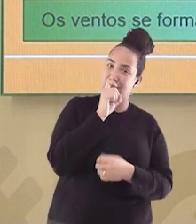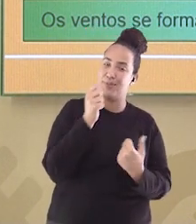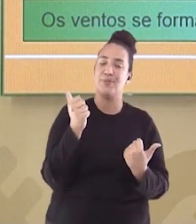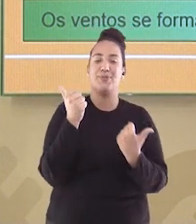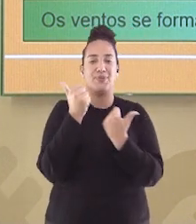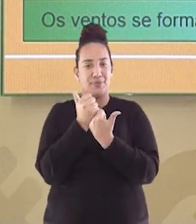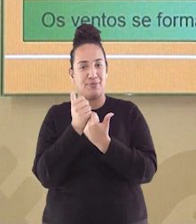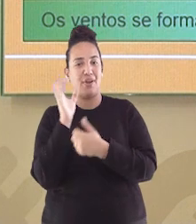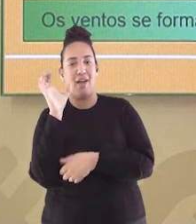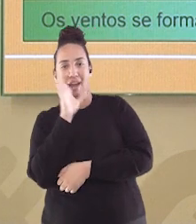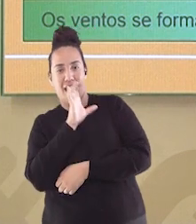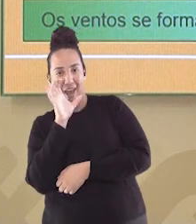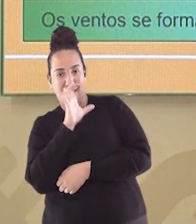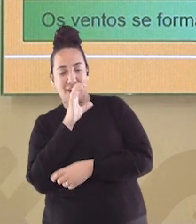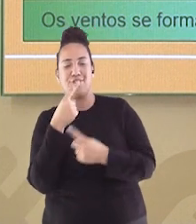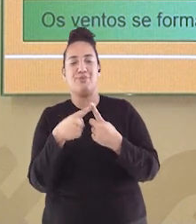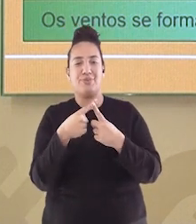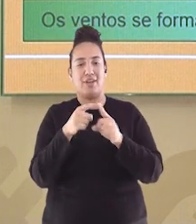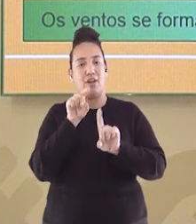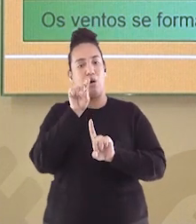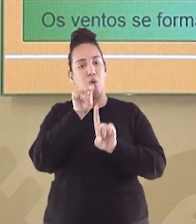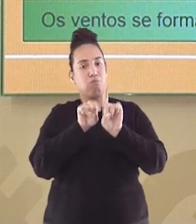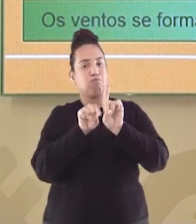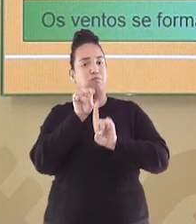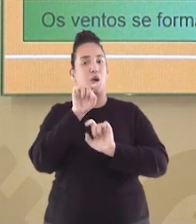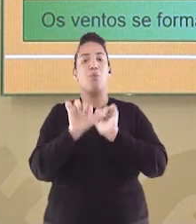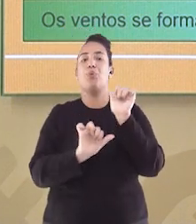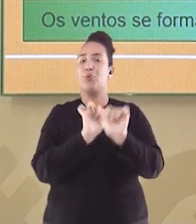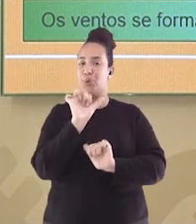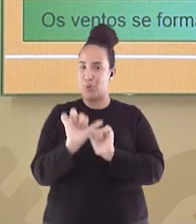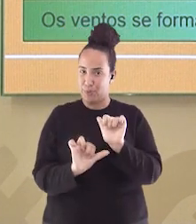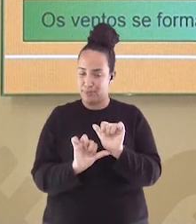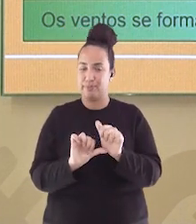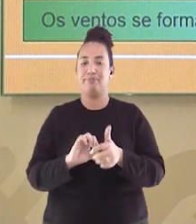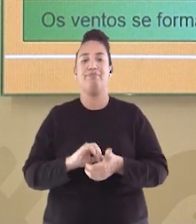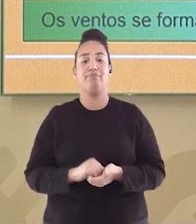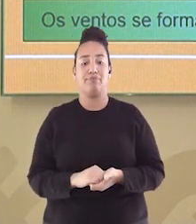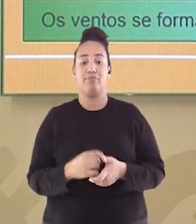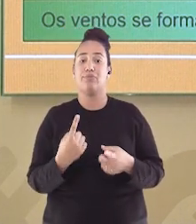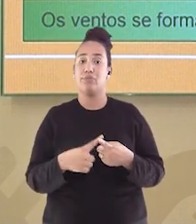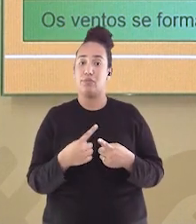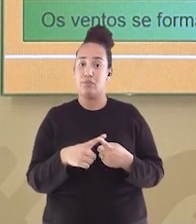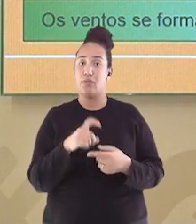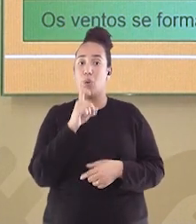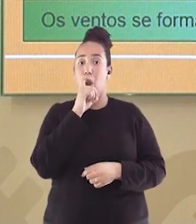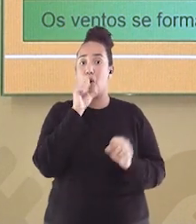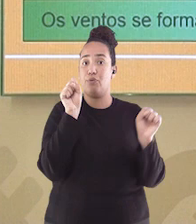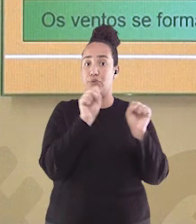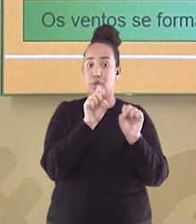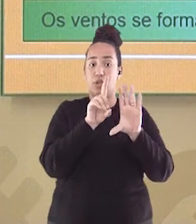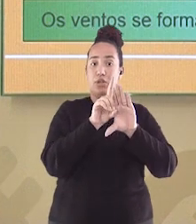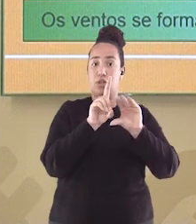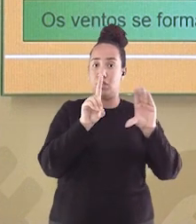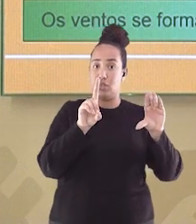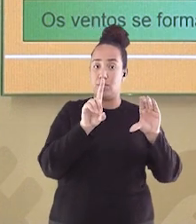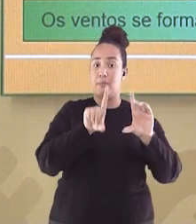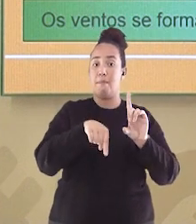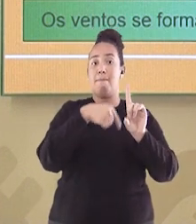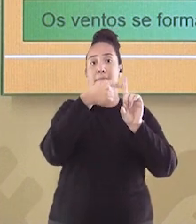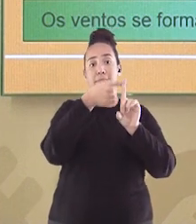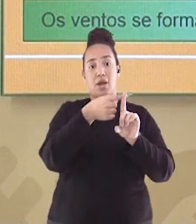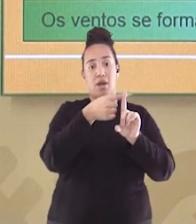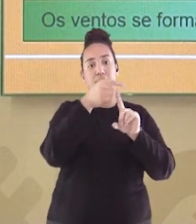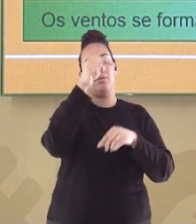frio, com mudança de temperatura, vai ocupar o lugar que antes era do ar quente. Por quê? Ele fica mais denso, cai, fica mais perto do